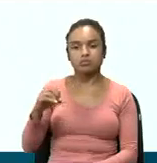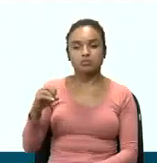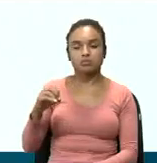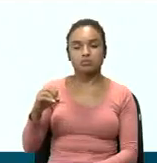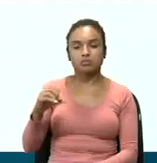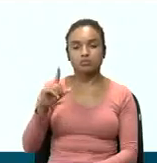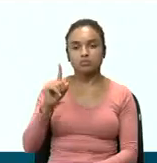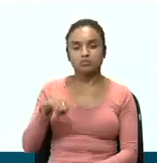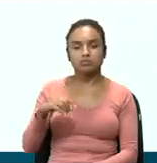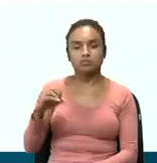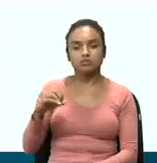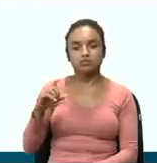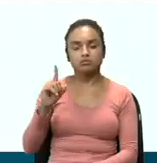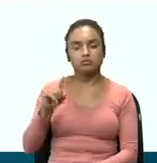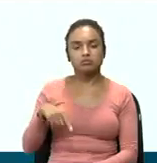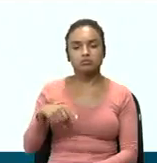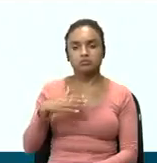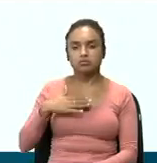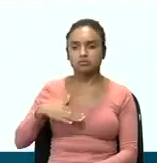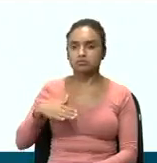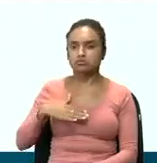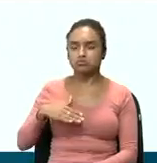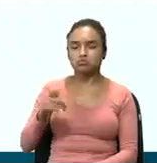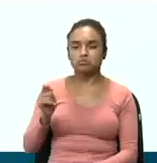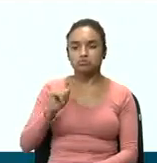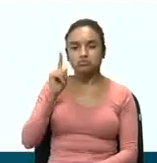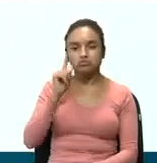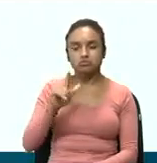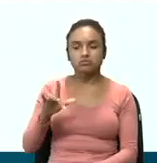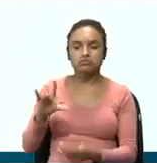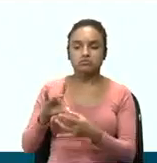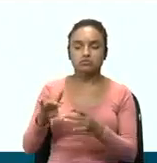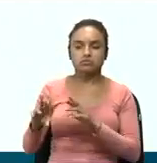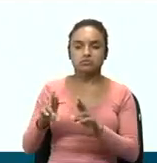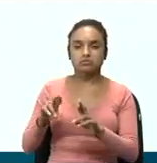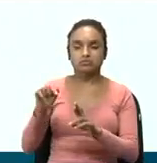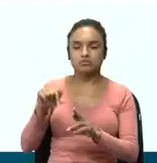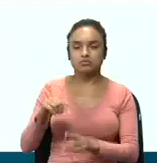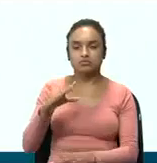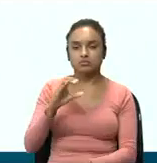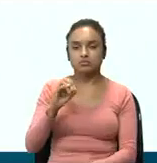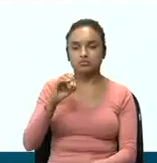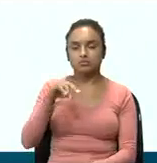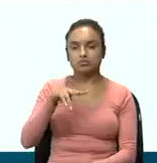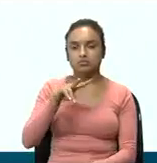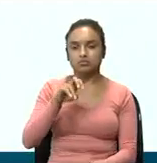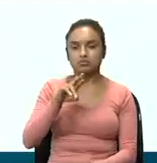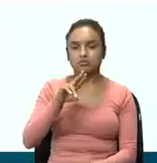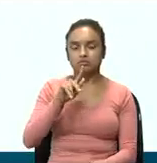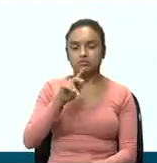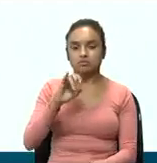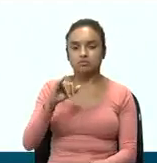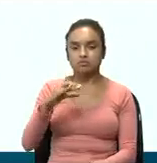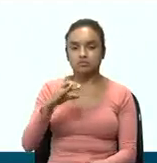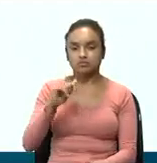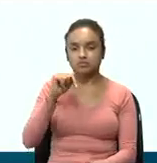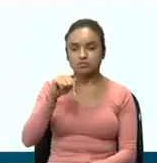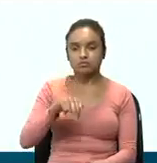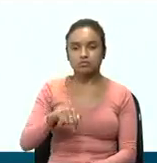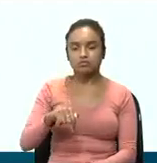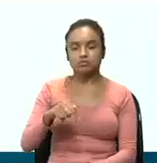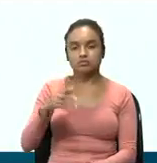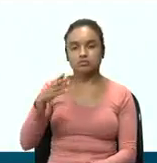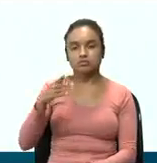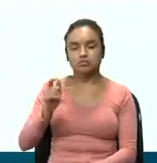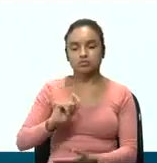0, tranquilo, nós garantimos então a existência dessa convergência. Então é esse teste que eu rascunhei para